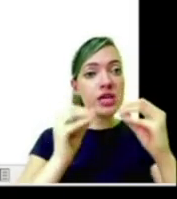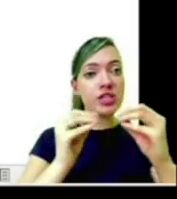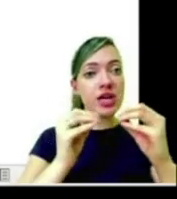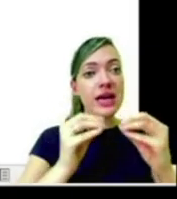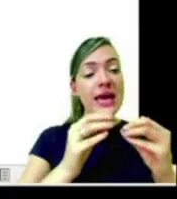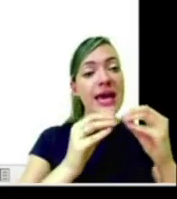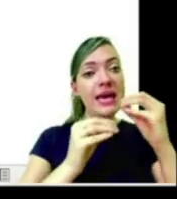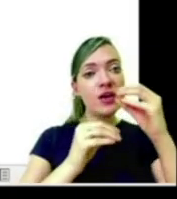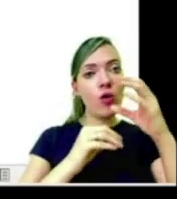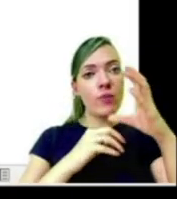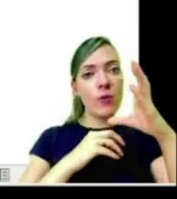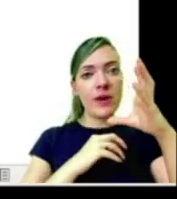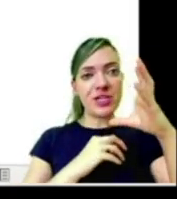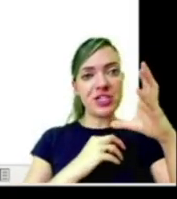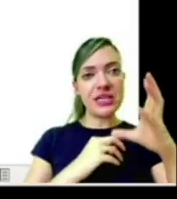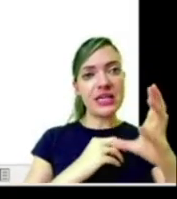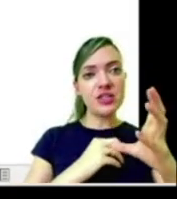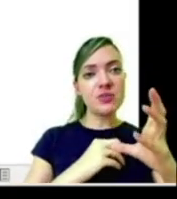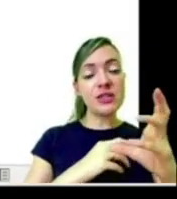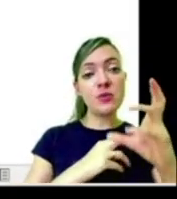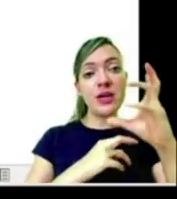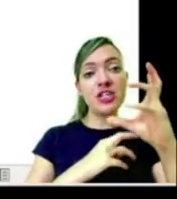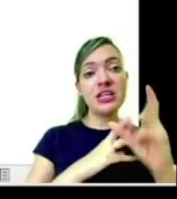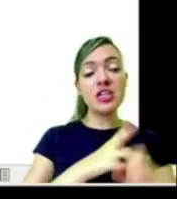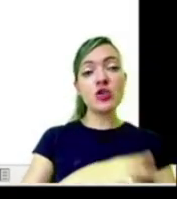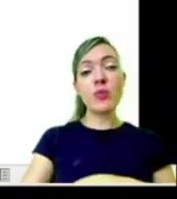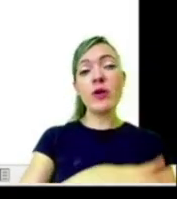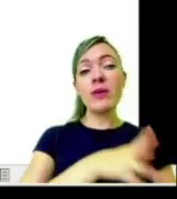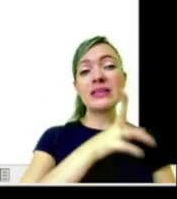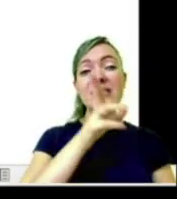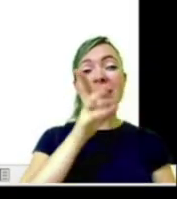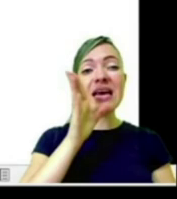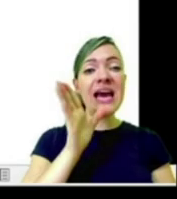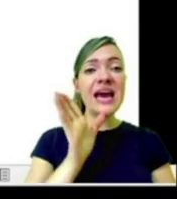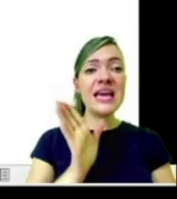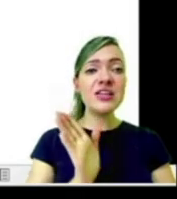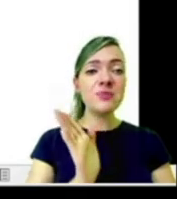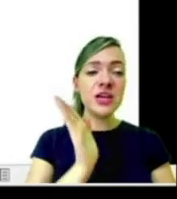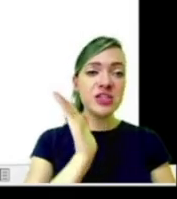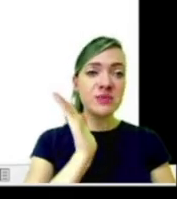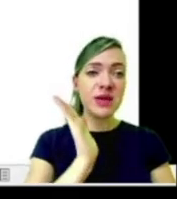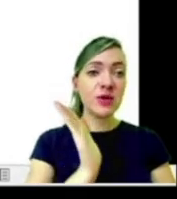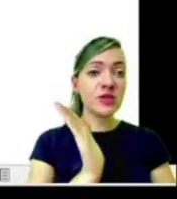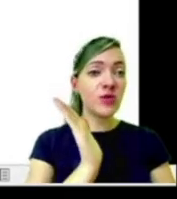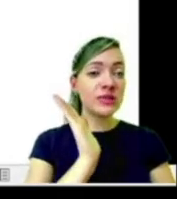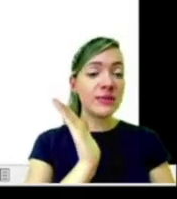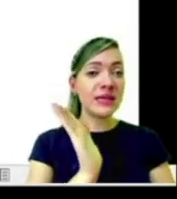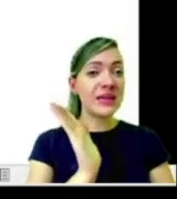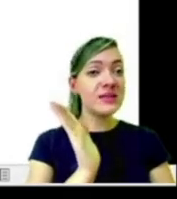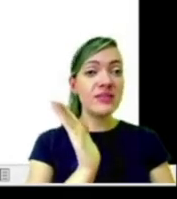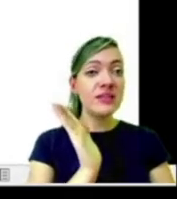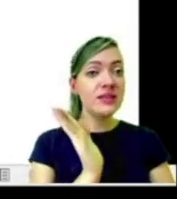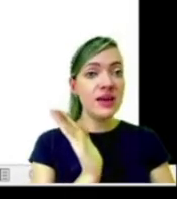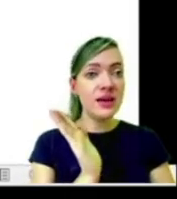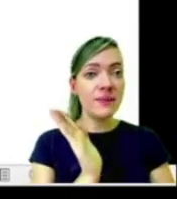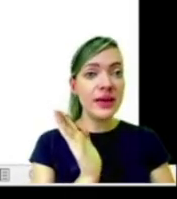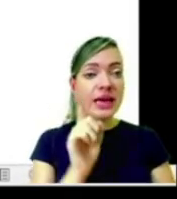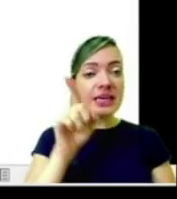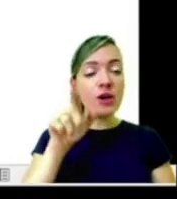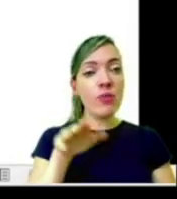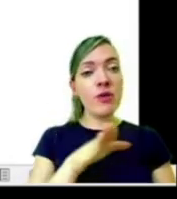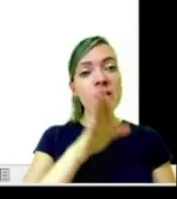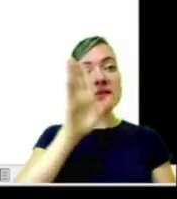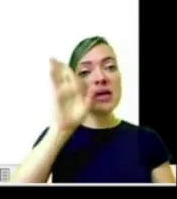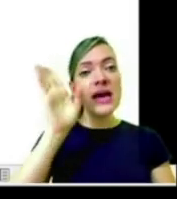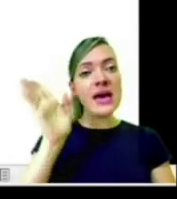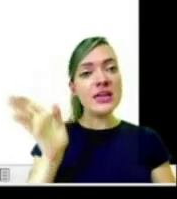Ou seja, ele comeu peixe grande, mas o peixe grande comeu uma série de peixes menores contaminados a vida inteira.